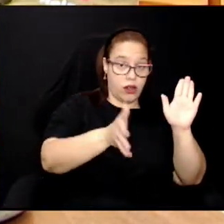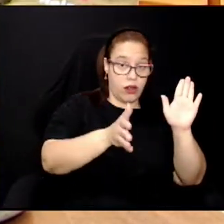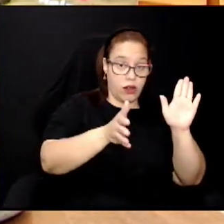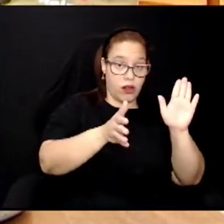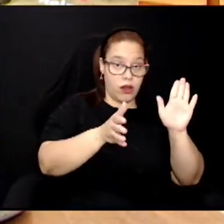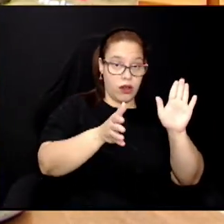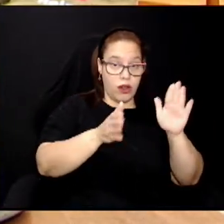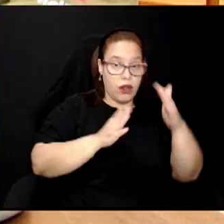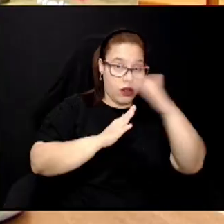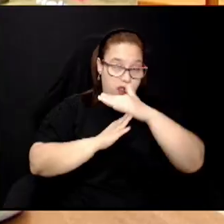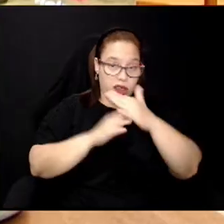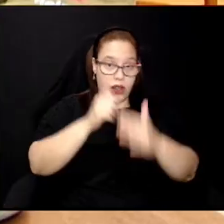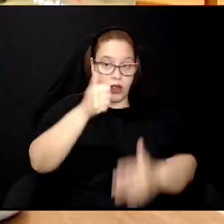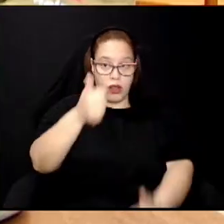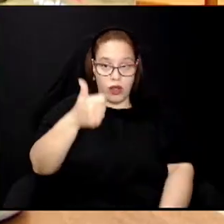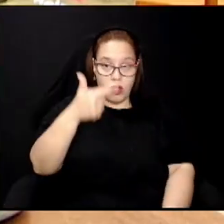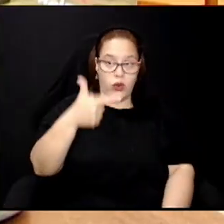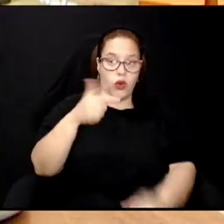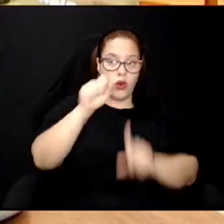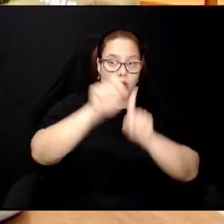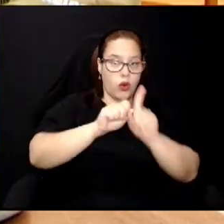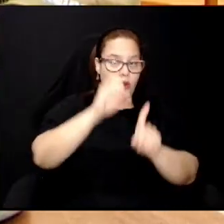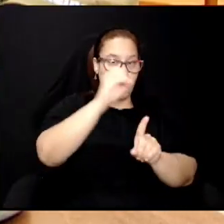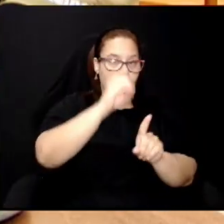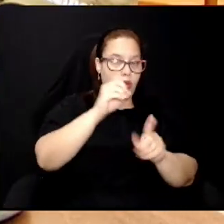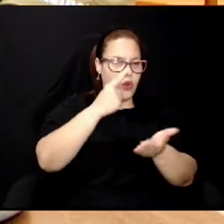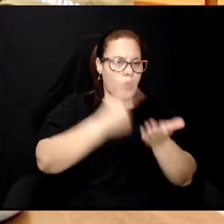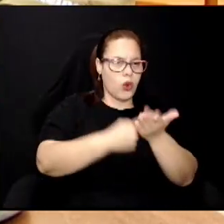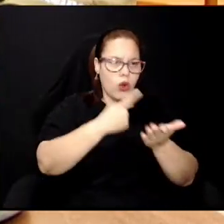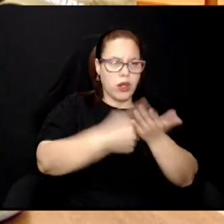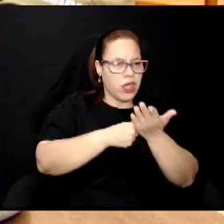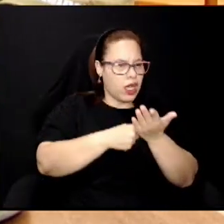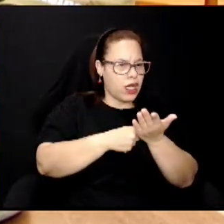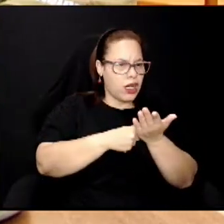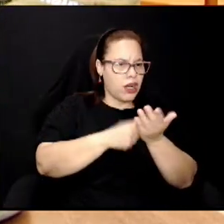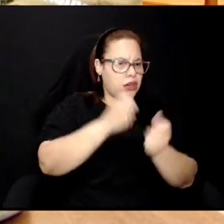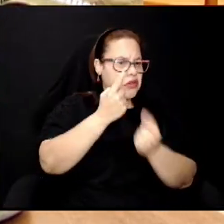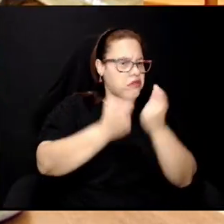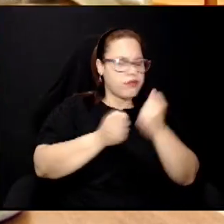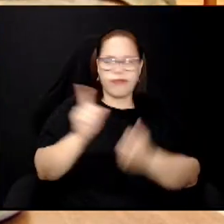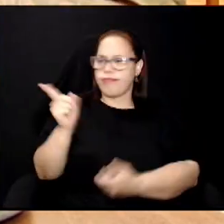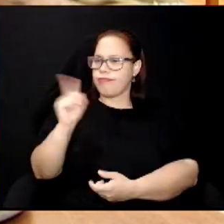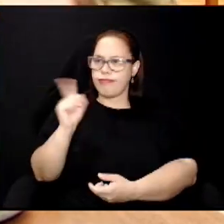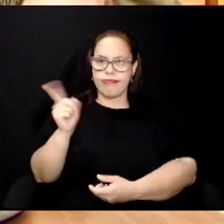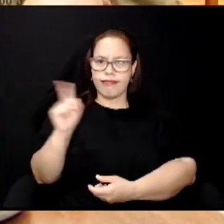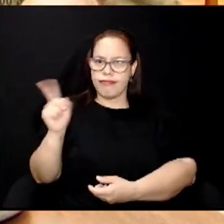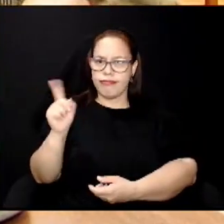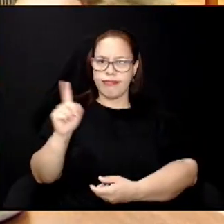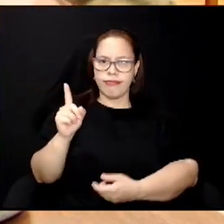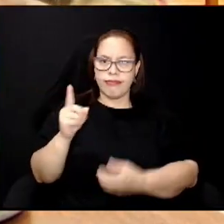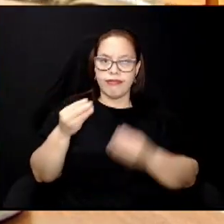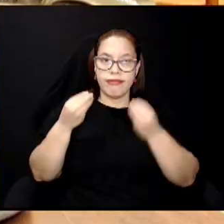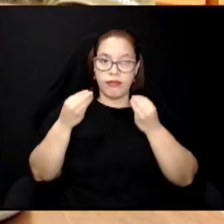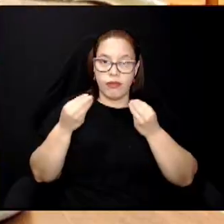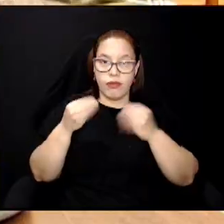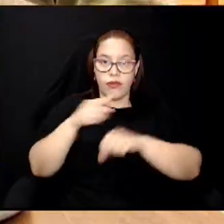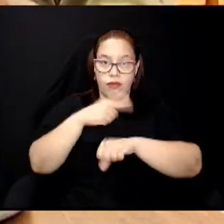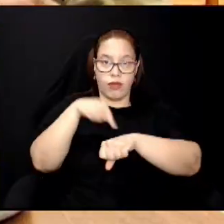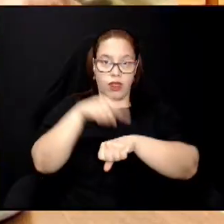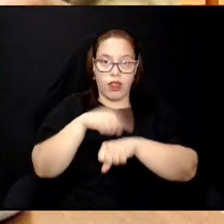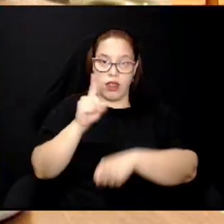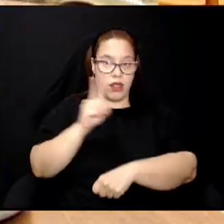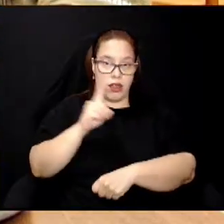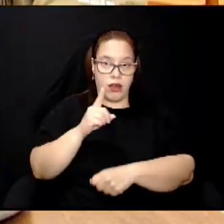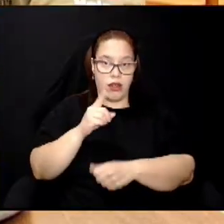dia 12 de outubro. E tem que reservar alguma coisa ou não? Não, a gente, como é um horário que não é o nosso horário de pico, a